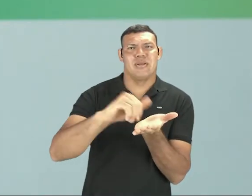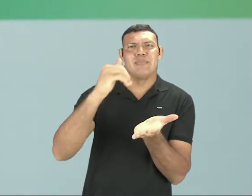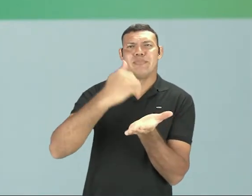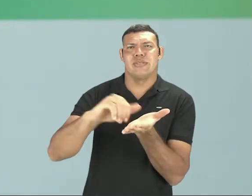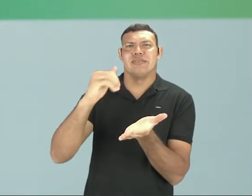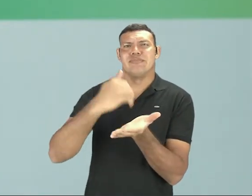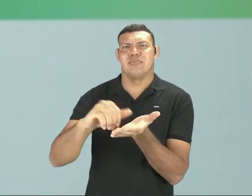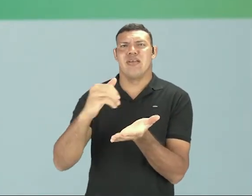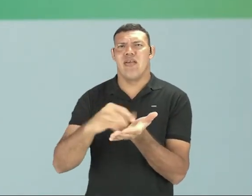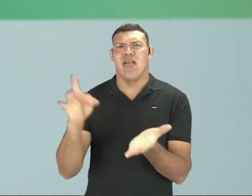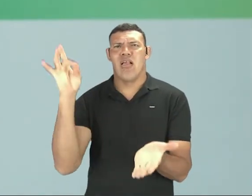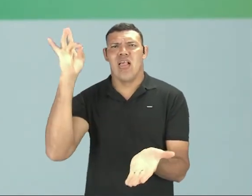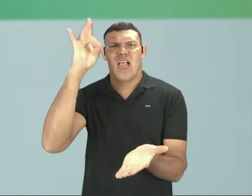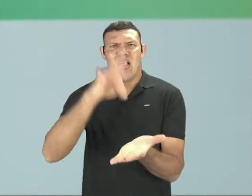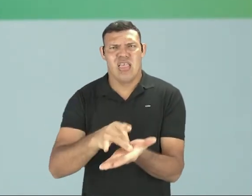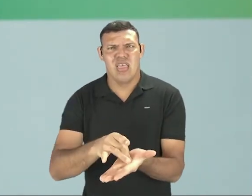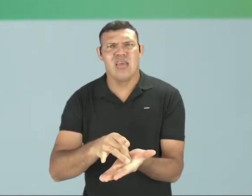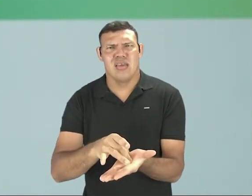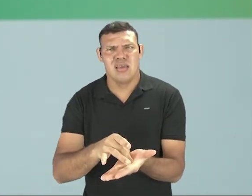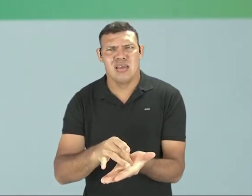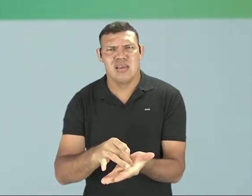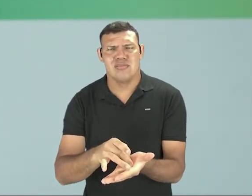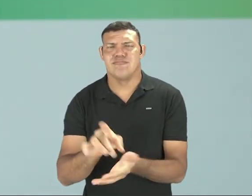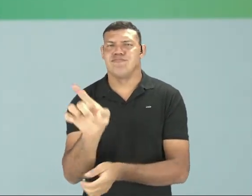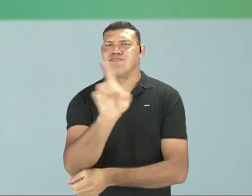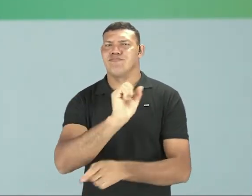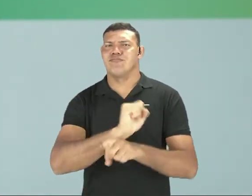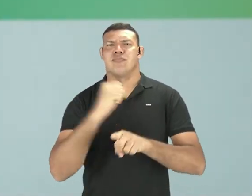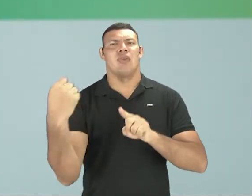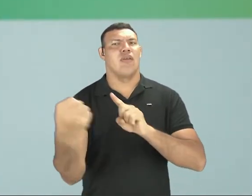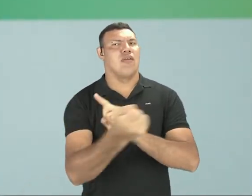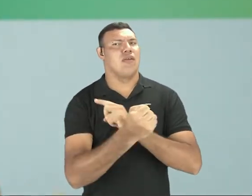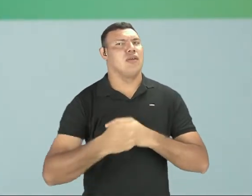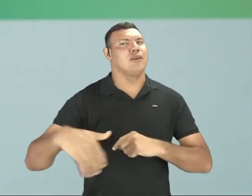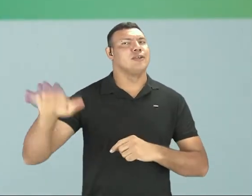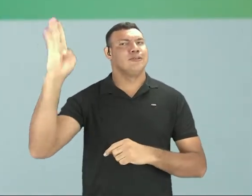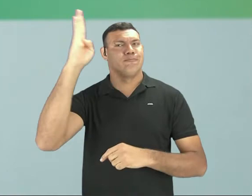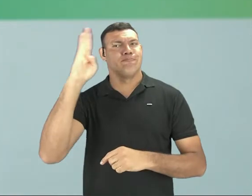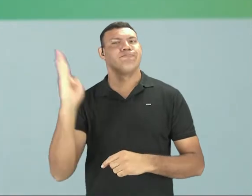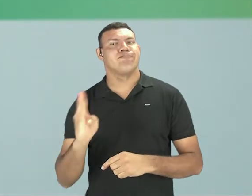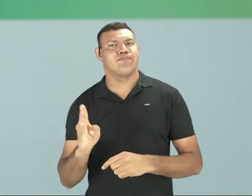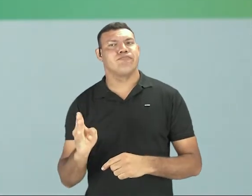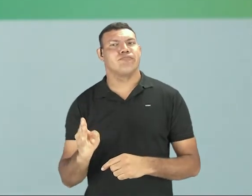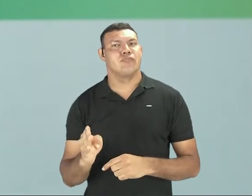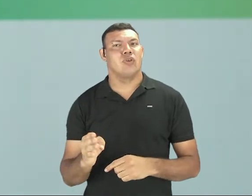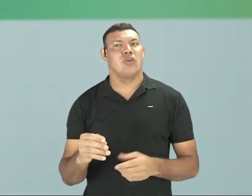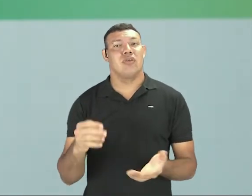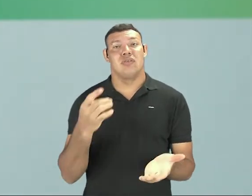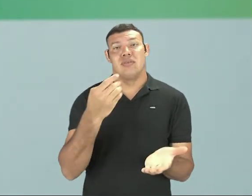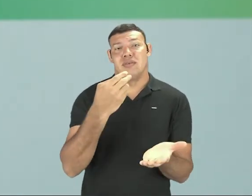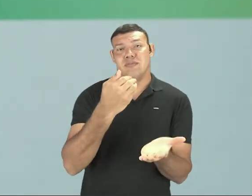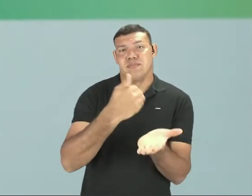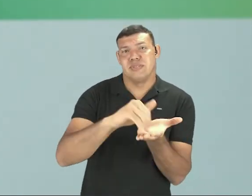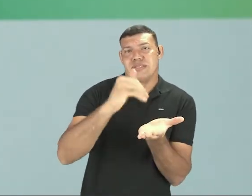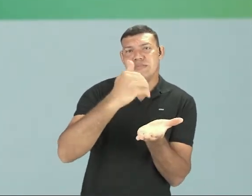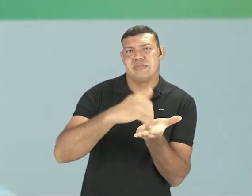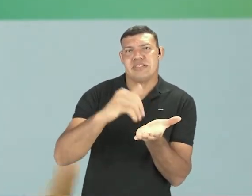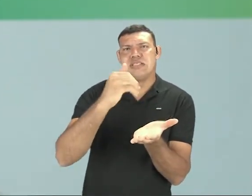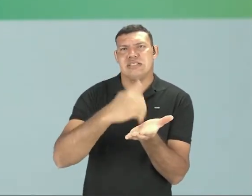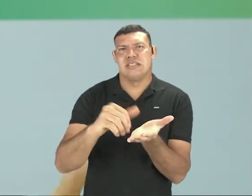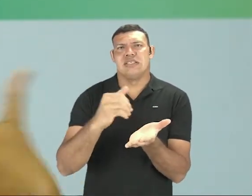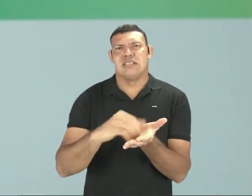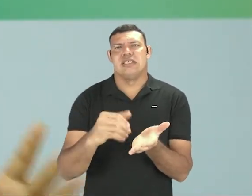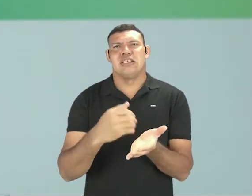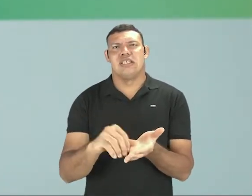o valor real, né, dessas notas na sociedade brasileira, mais do que os produtos. Então eram notas, né, vamos